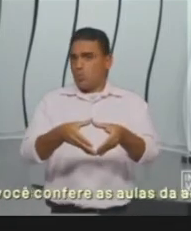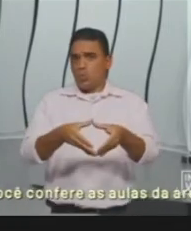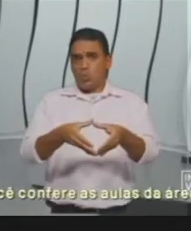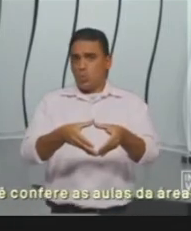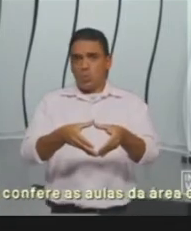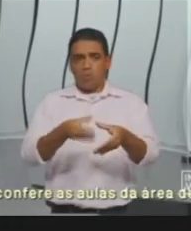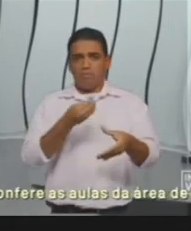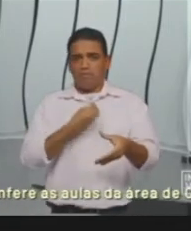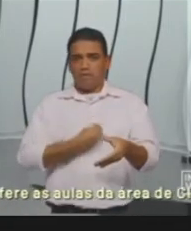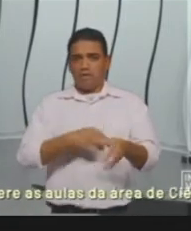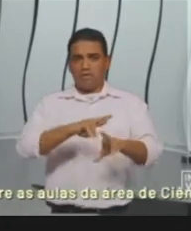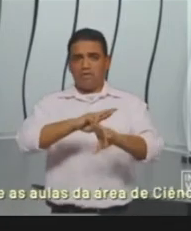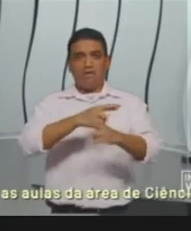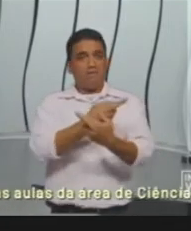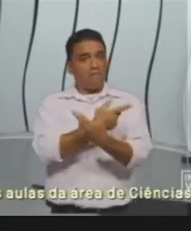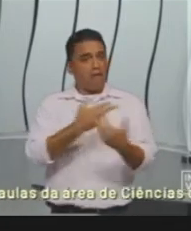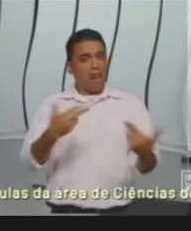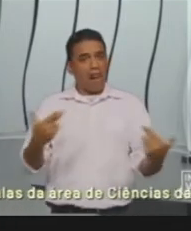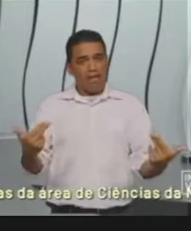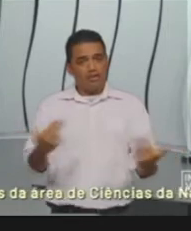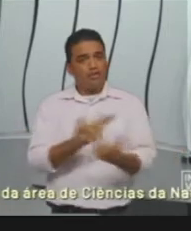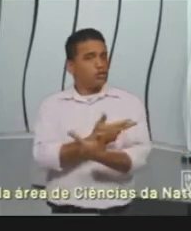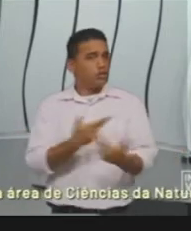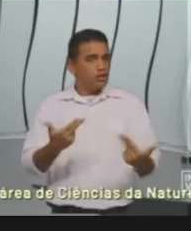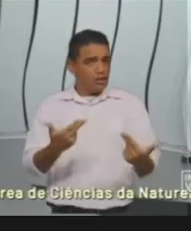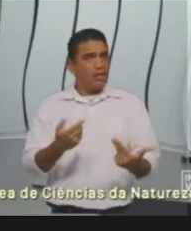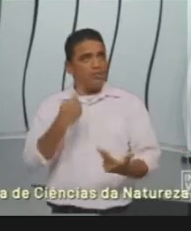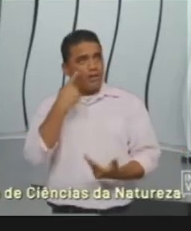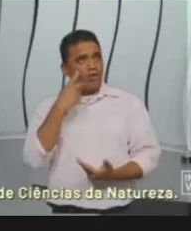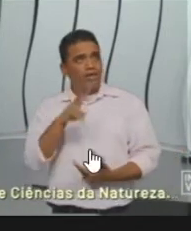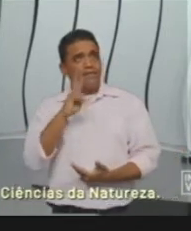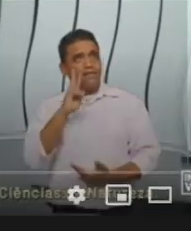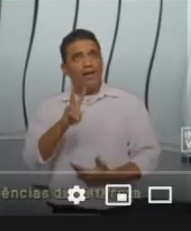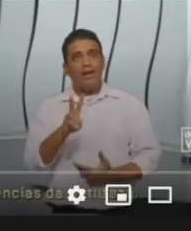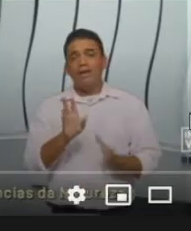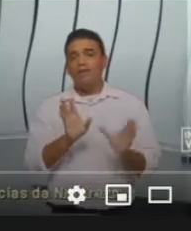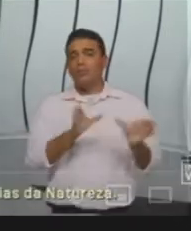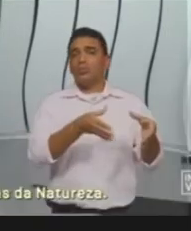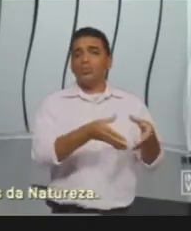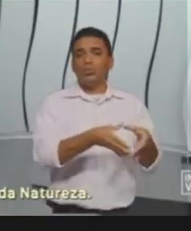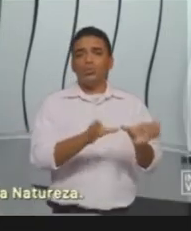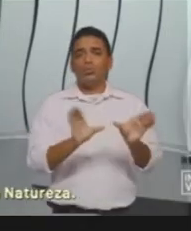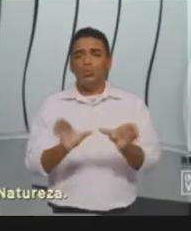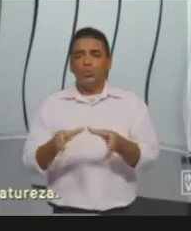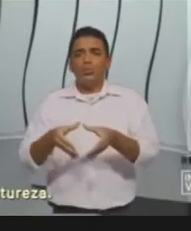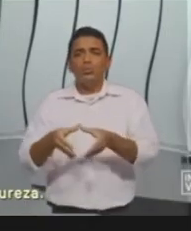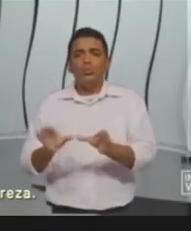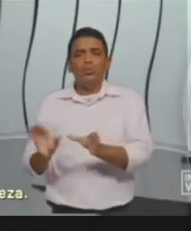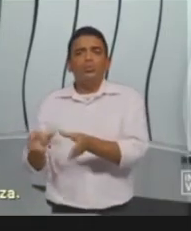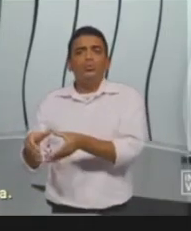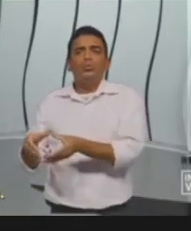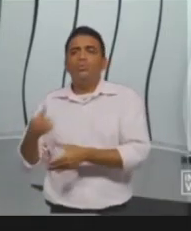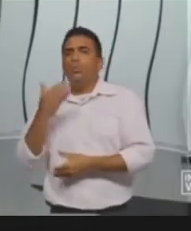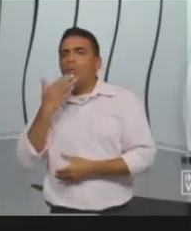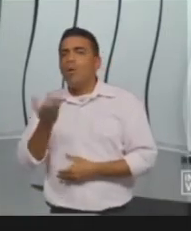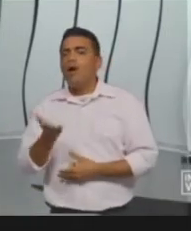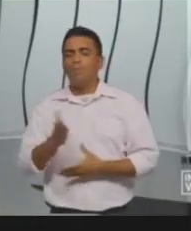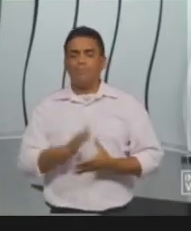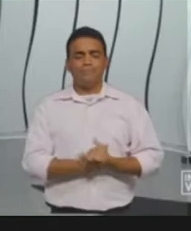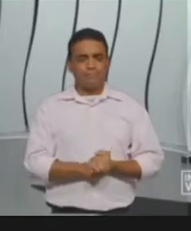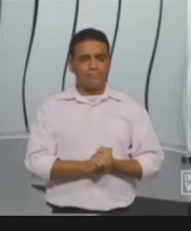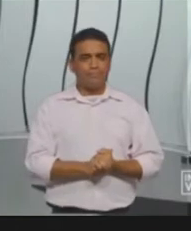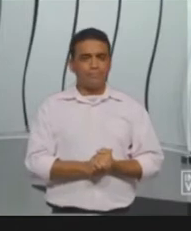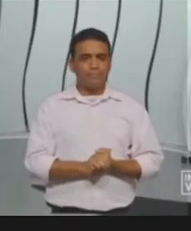através do tipo de reprodução, você consegue identificar certas classes de organismos. Veja essa aqui, por exemplo,